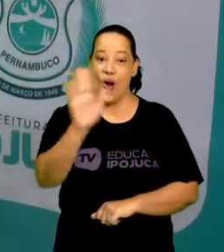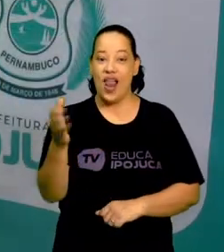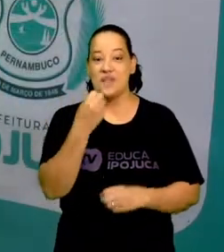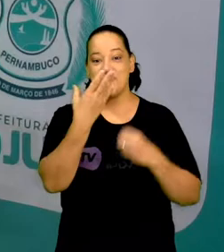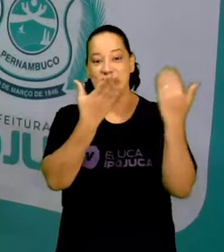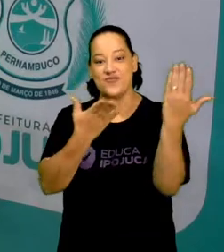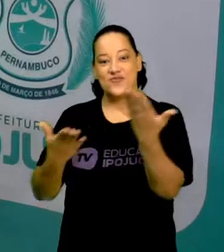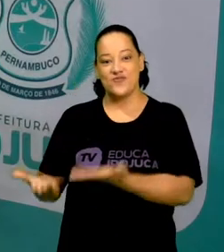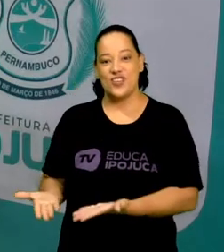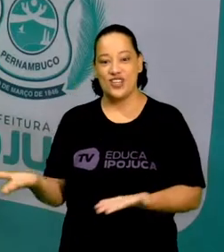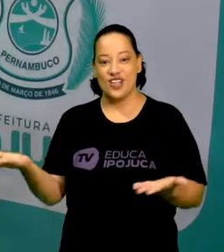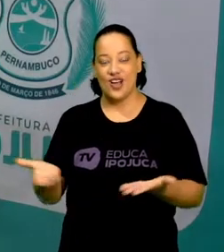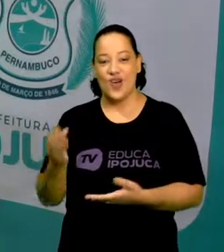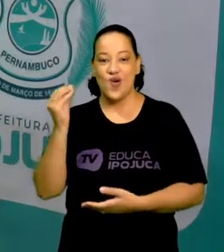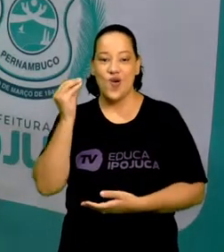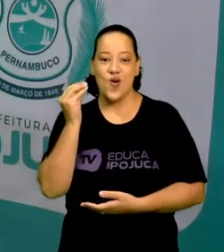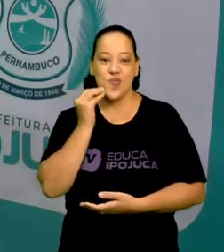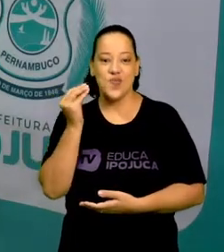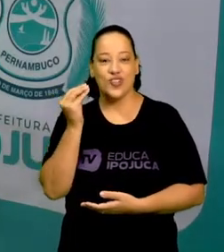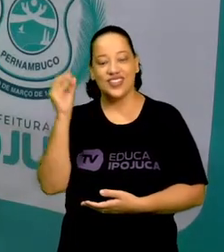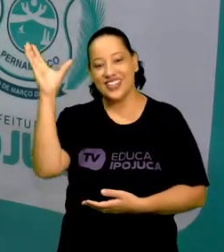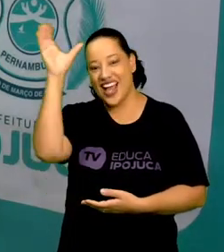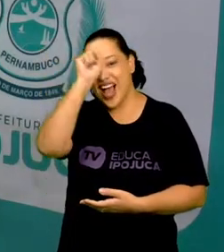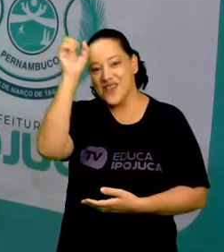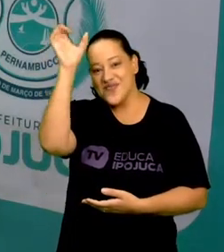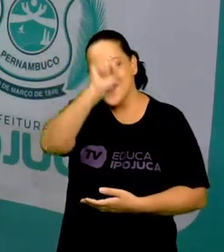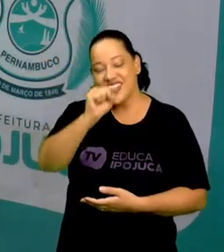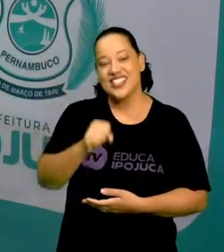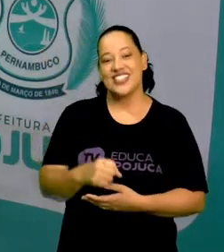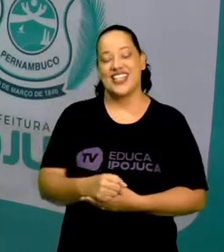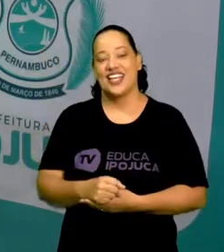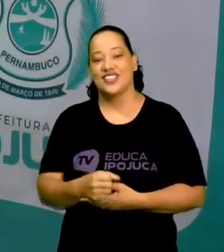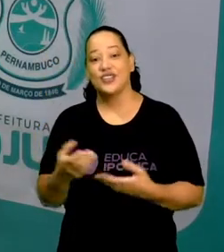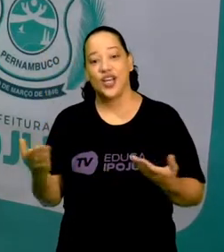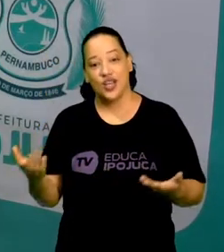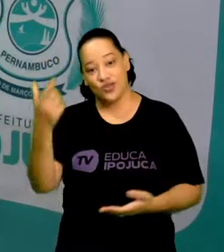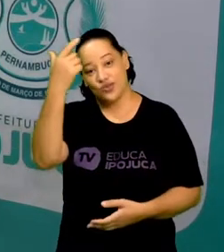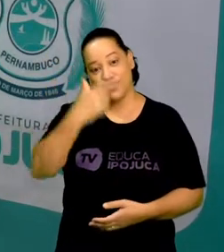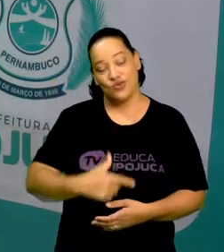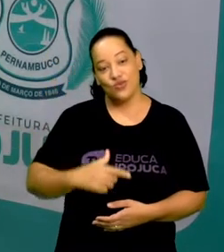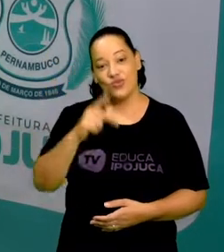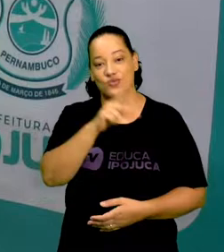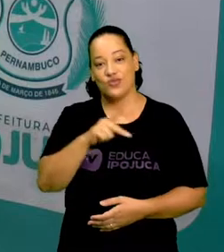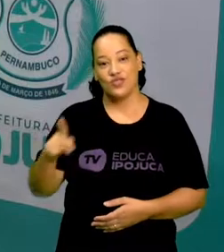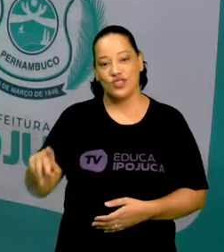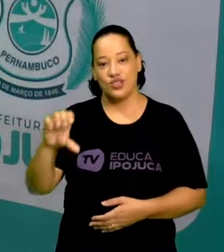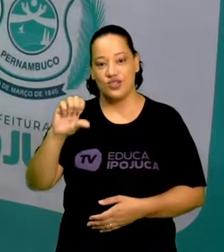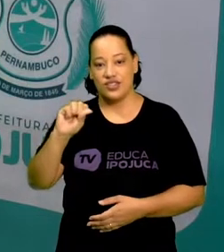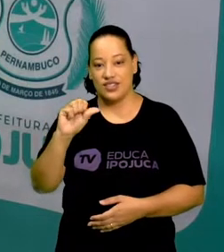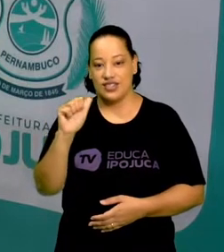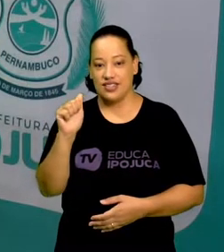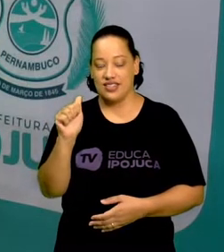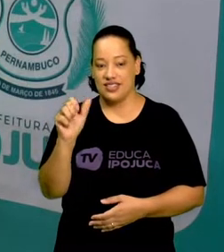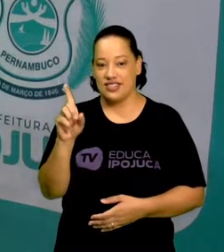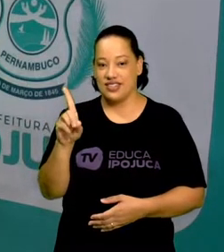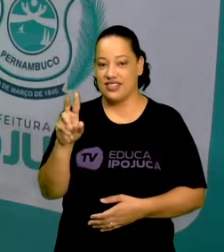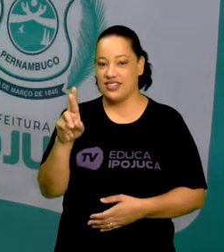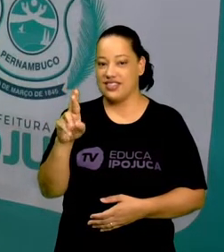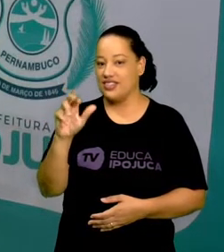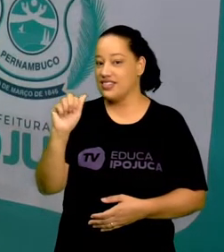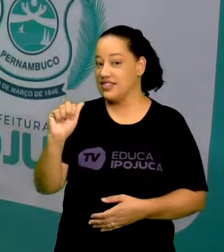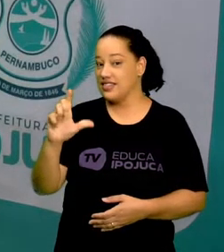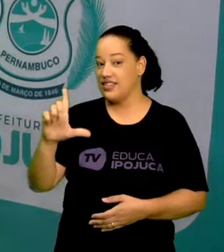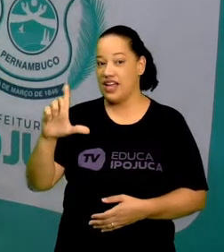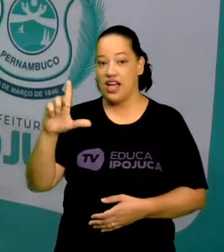Olá, sejam bem-vindos a mais uma incrível oportunidade de aprendizagem. Eu sou a professora Sandra Lopes e estou com vocês na EJA